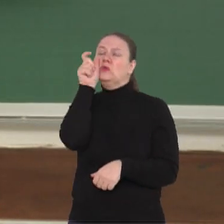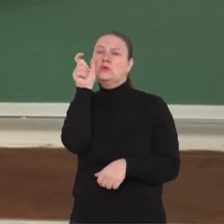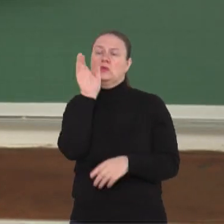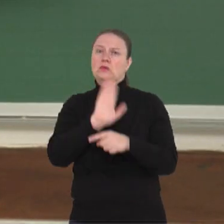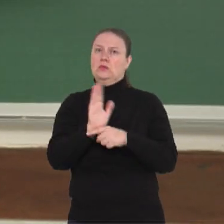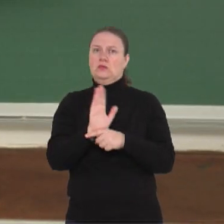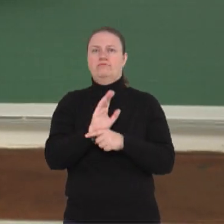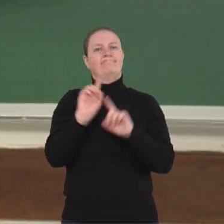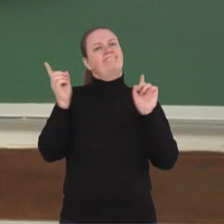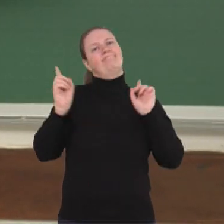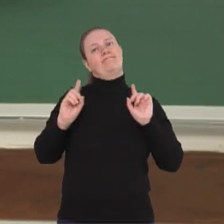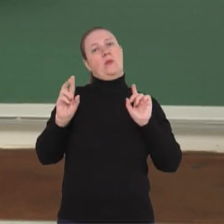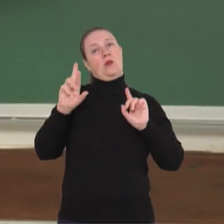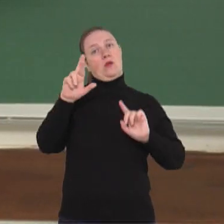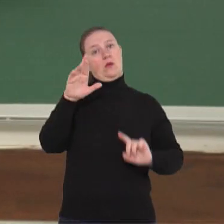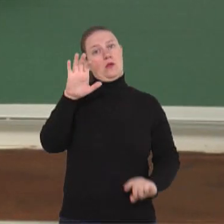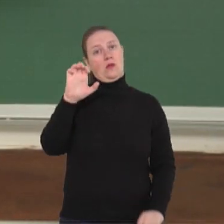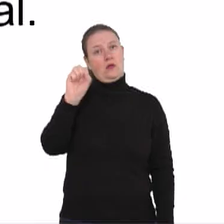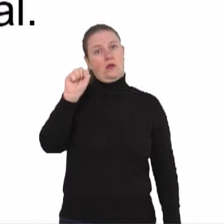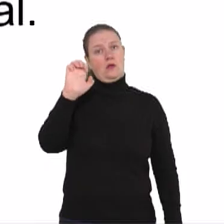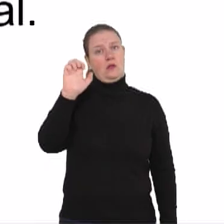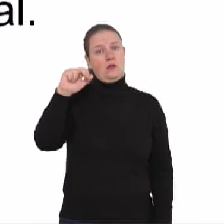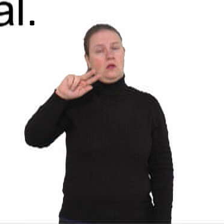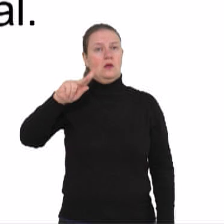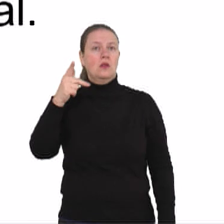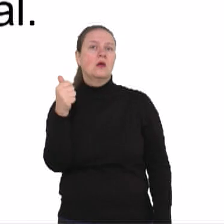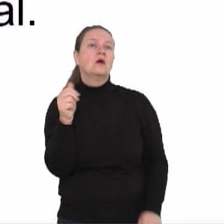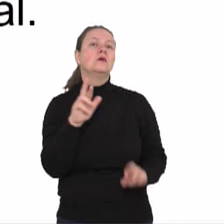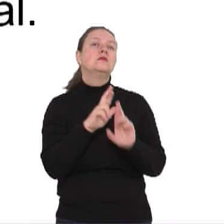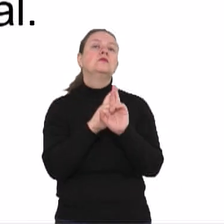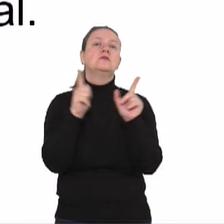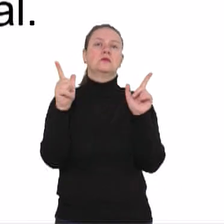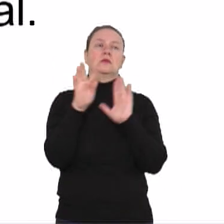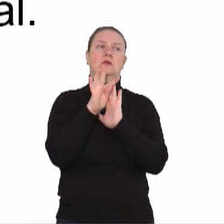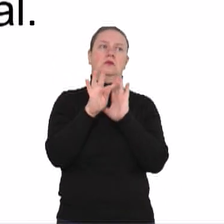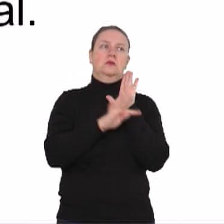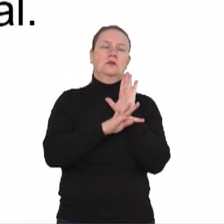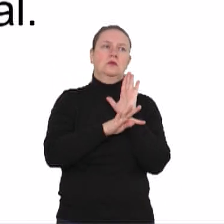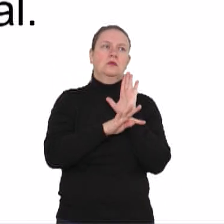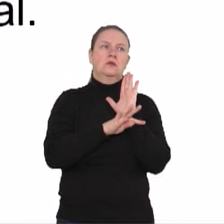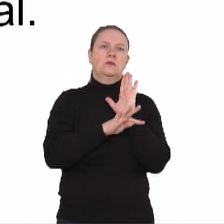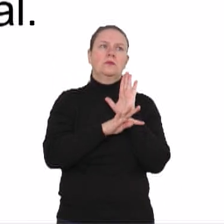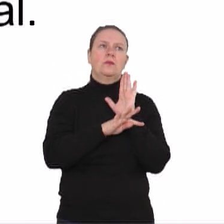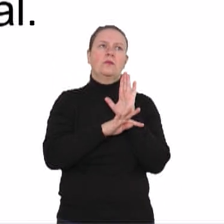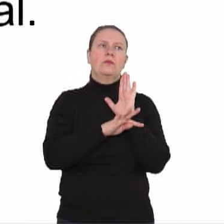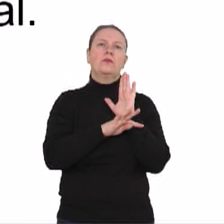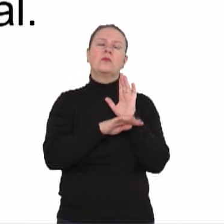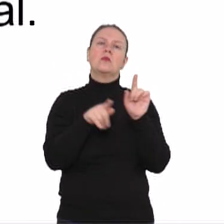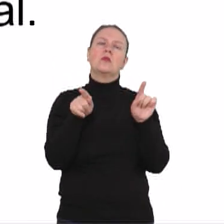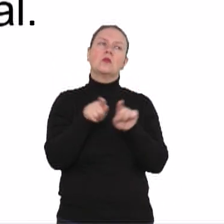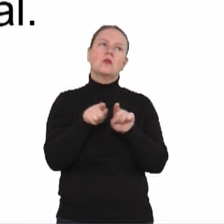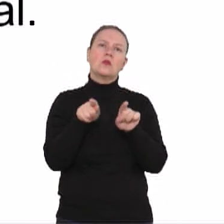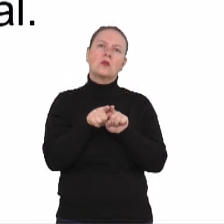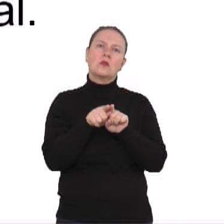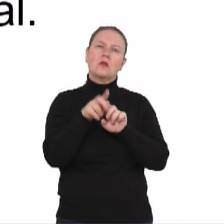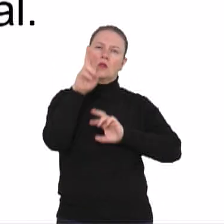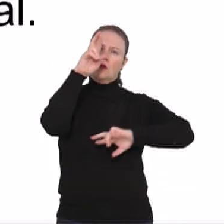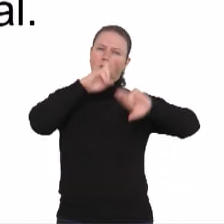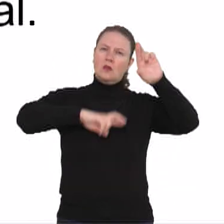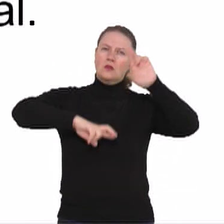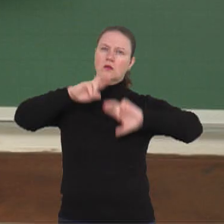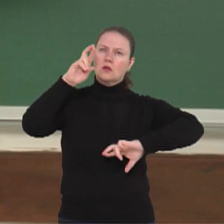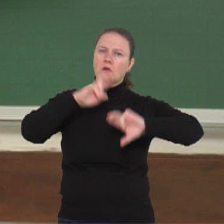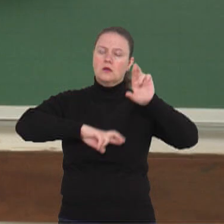diferente, não é um resumo que faz uma crítica, não é. É o quê? É um texto, então é um gênero textual que descreve e